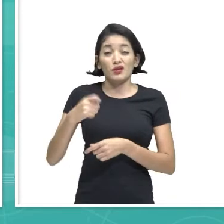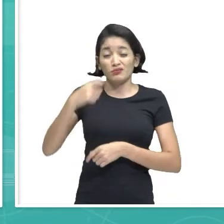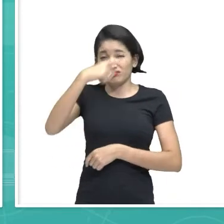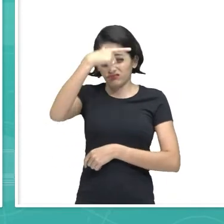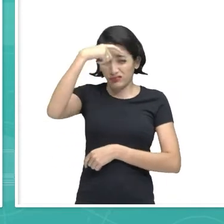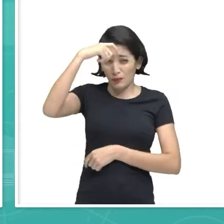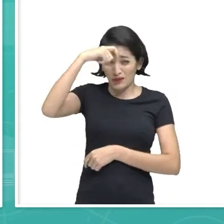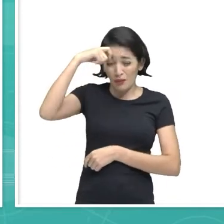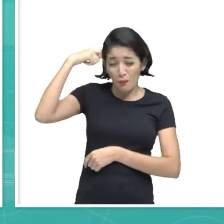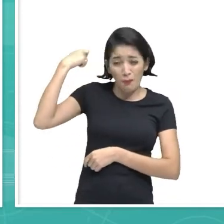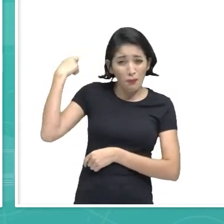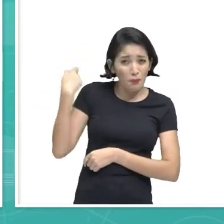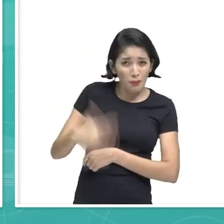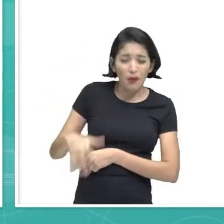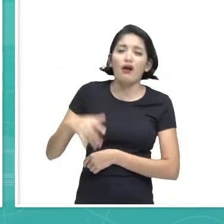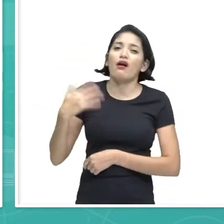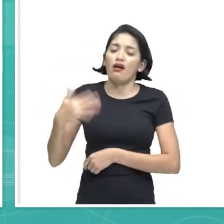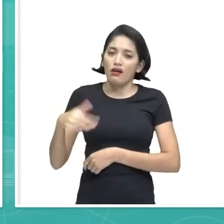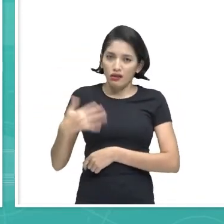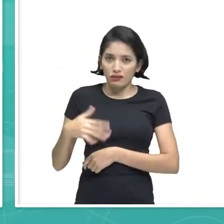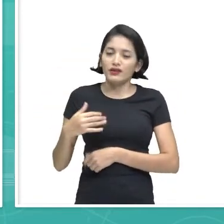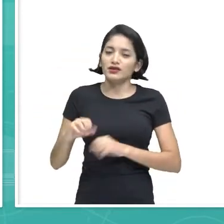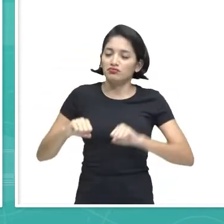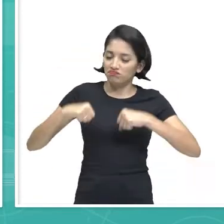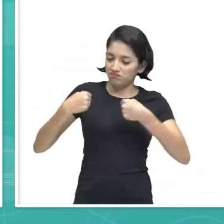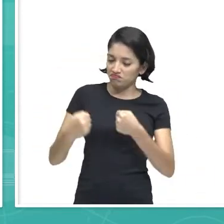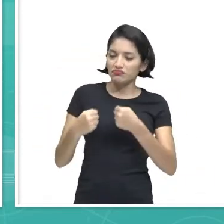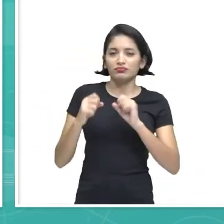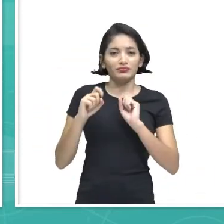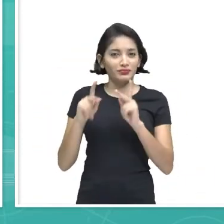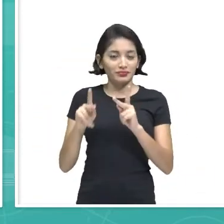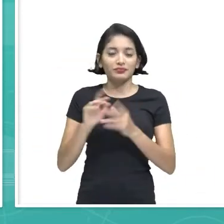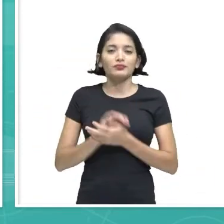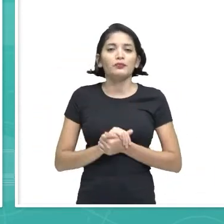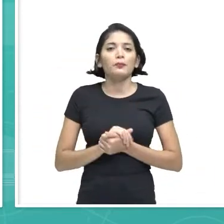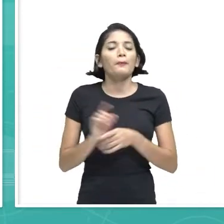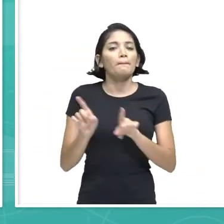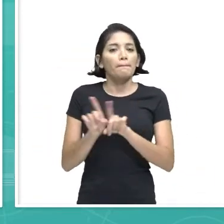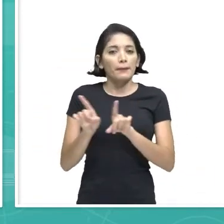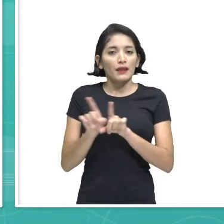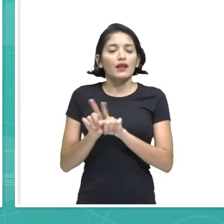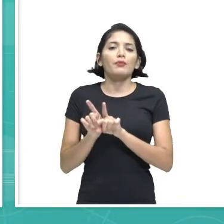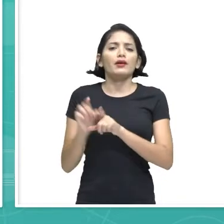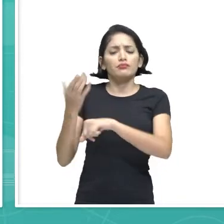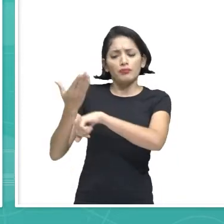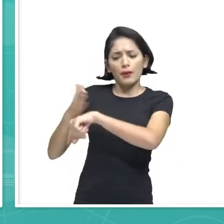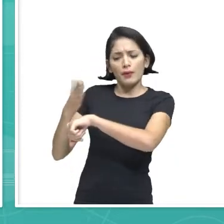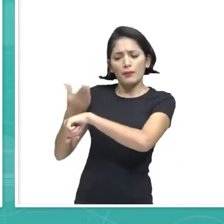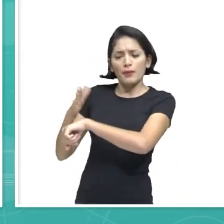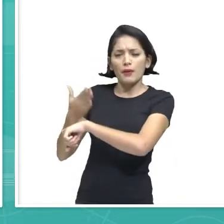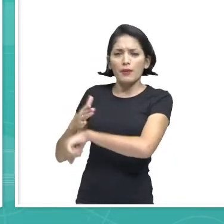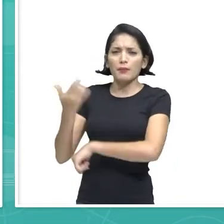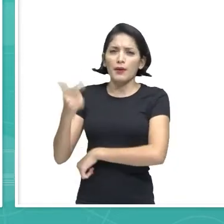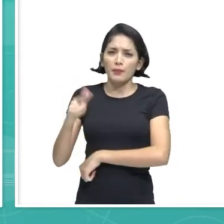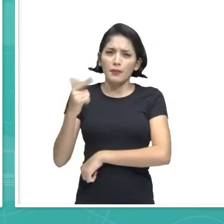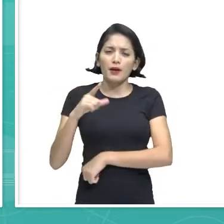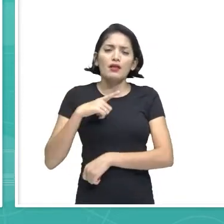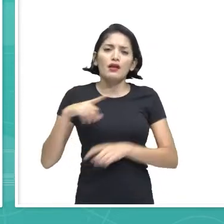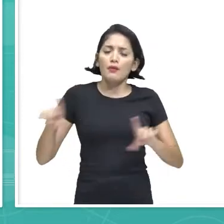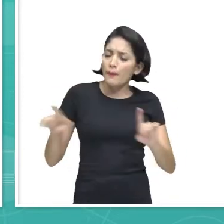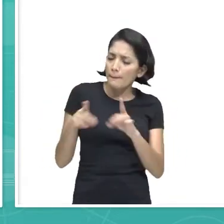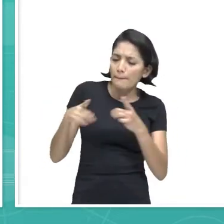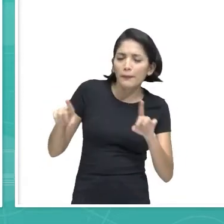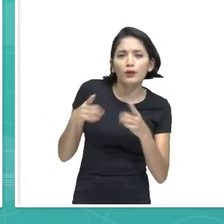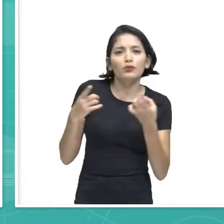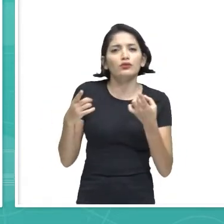a pessoa vai suar bastante, tá? Então, também é um programa de exercícios que vai ter aí o embalo de algumas